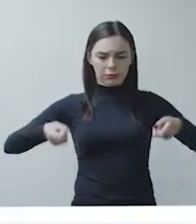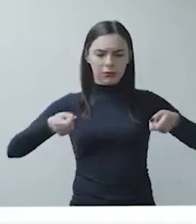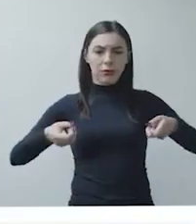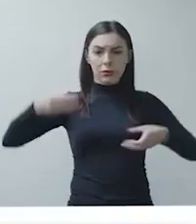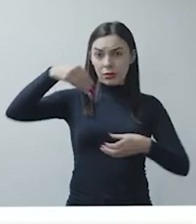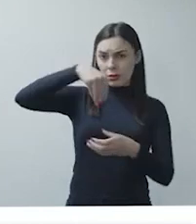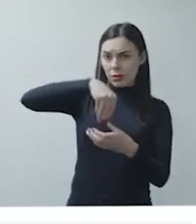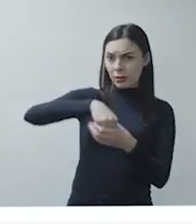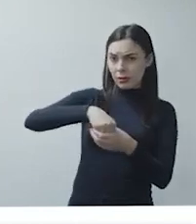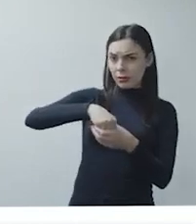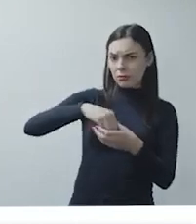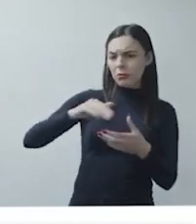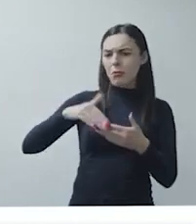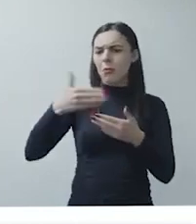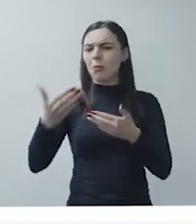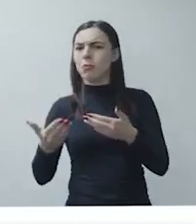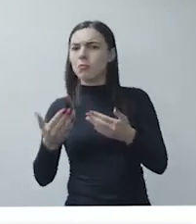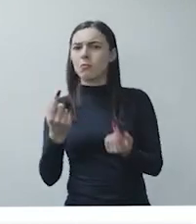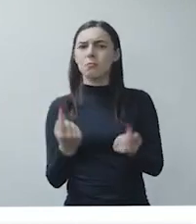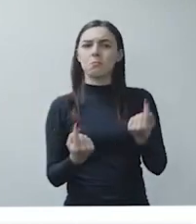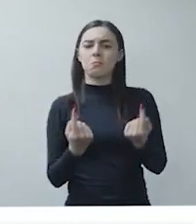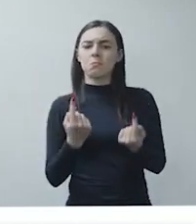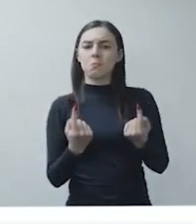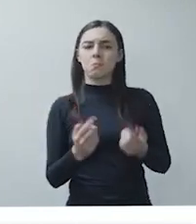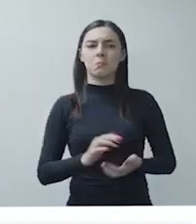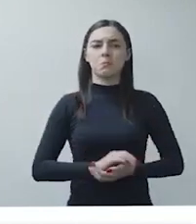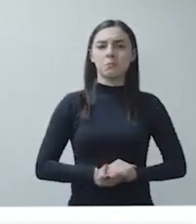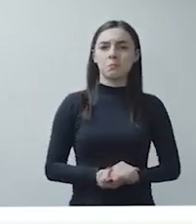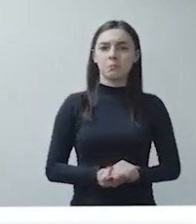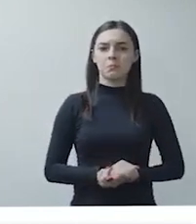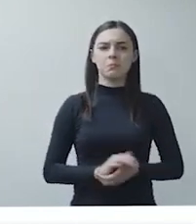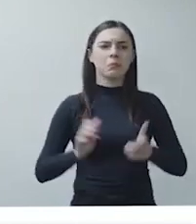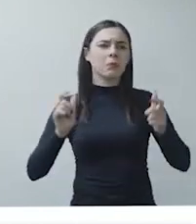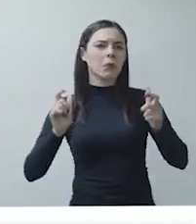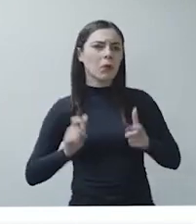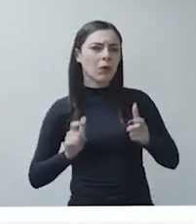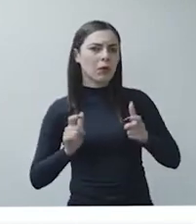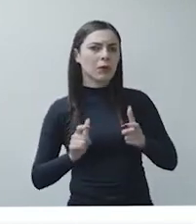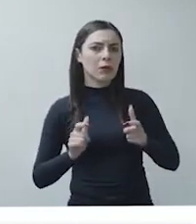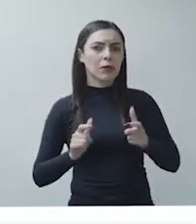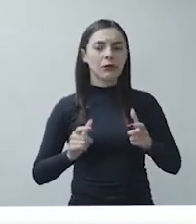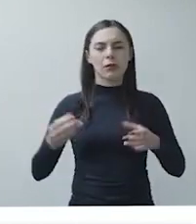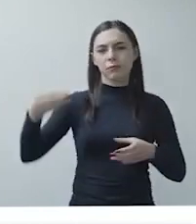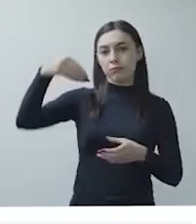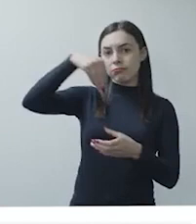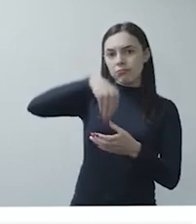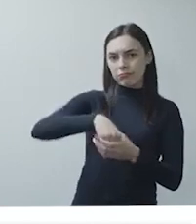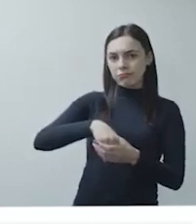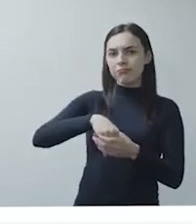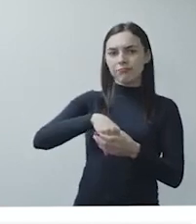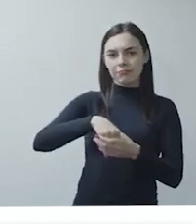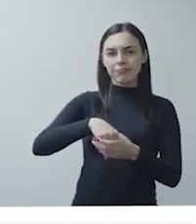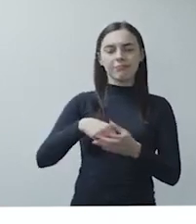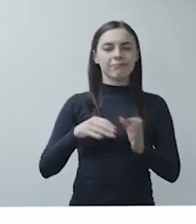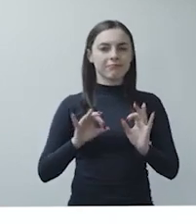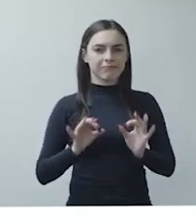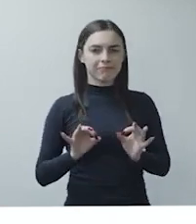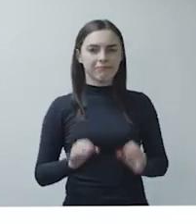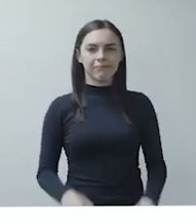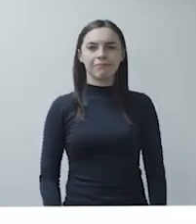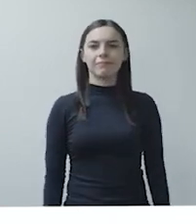ou está fora do cesto? Ele está dentro do cesto. Muito bem.